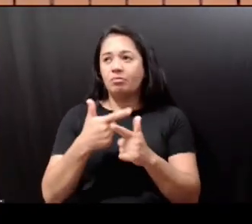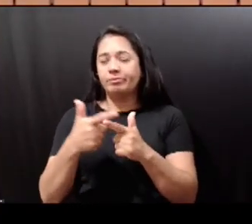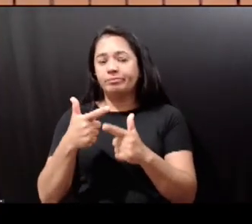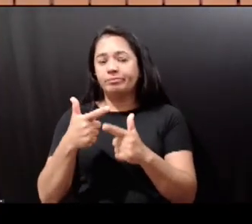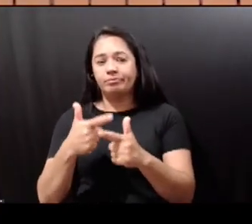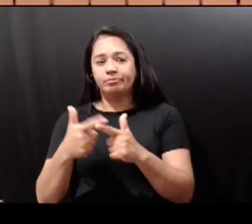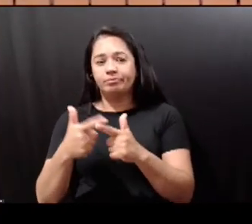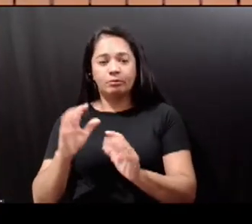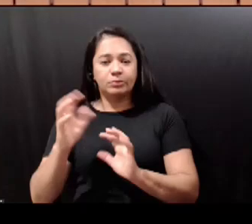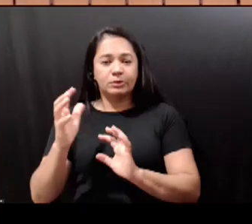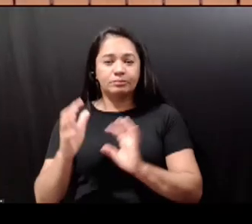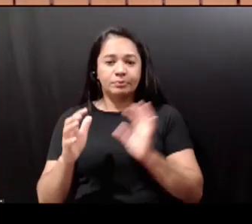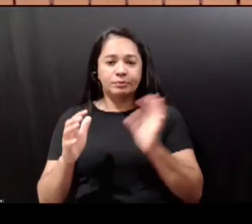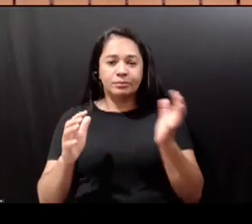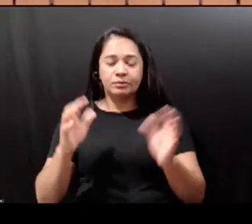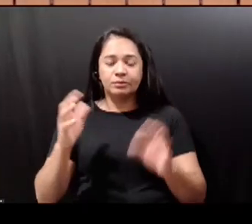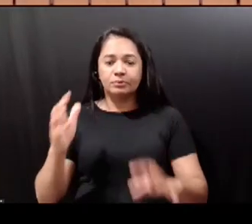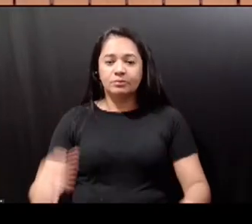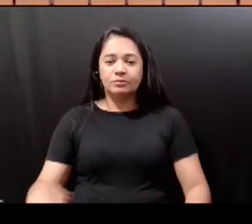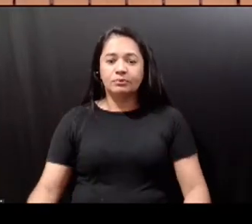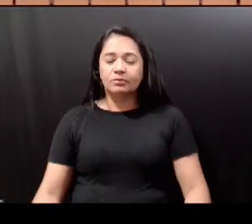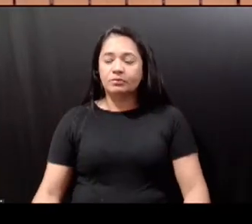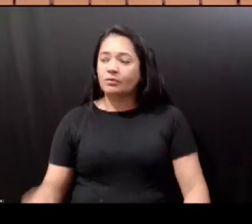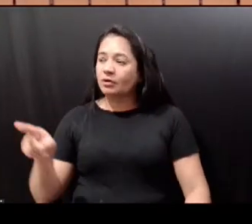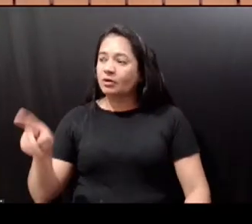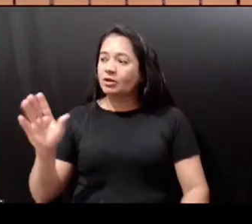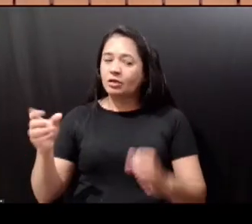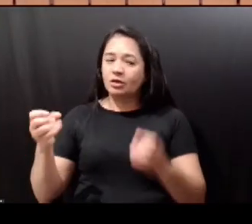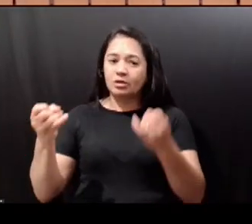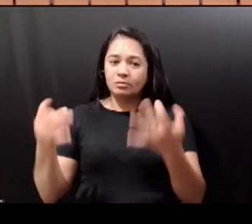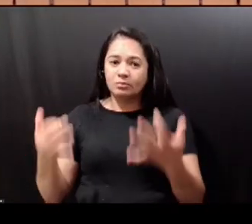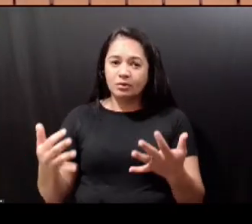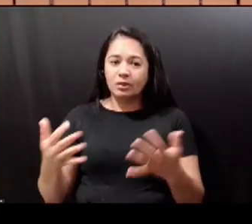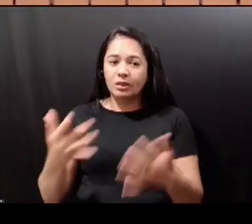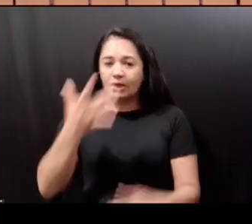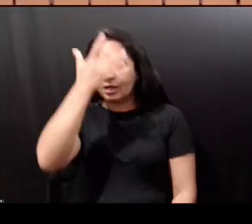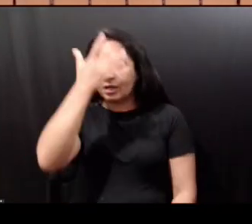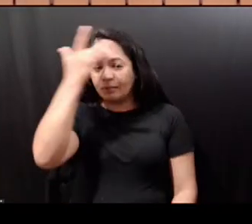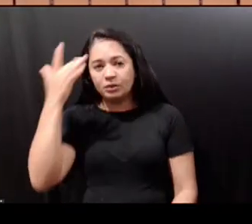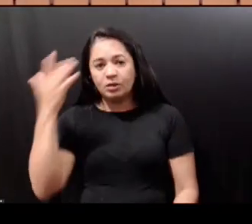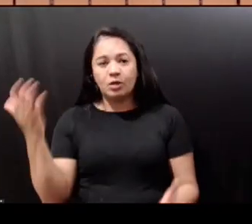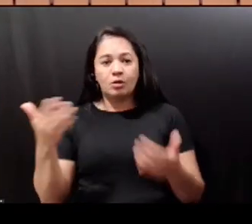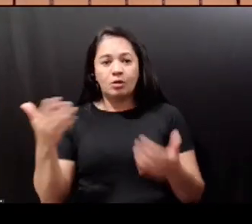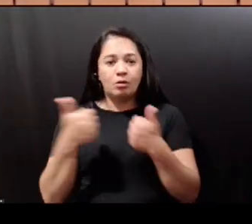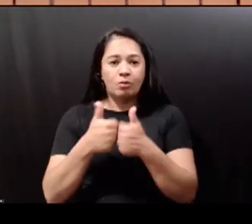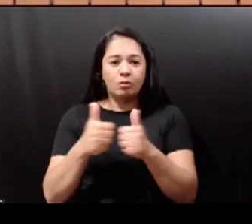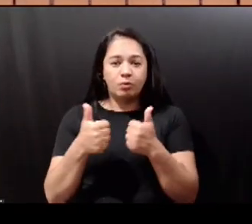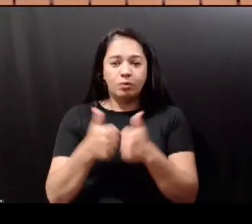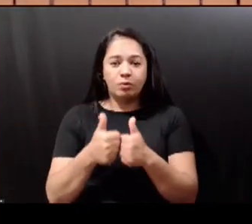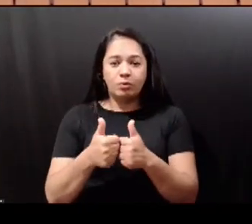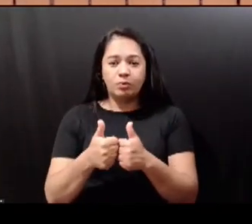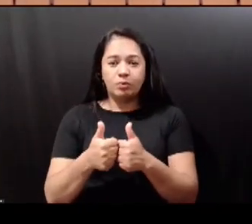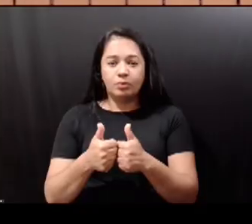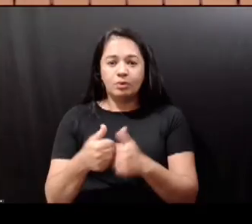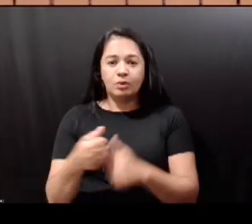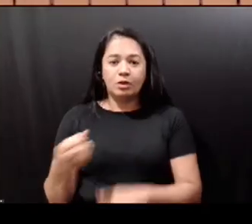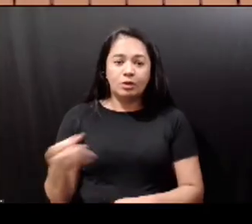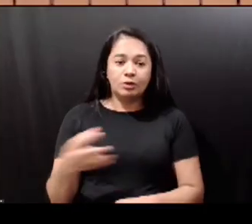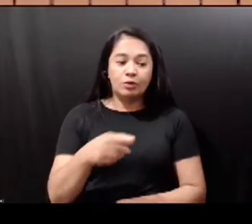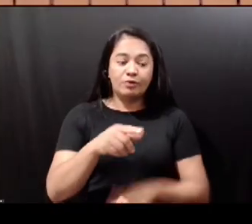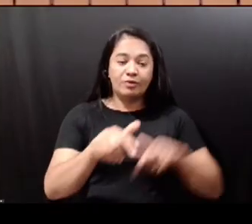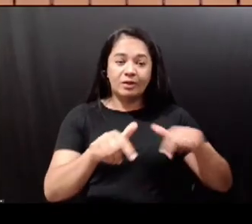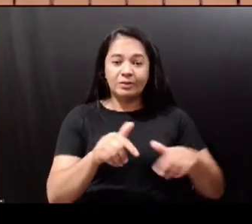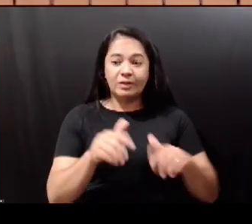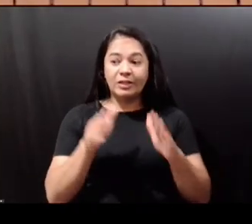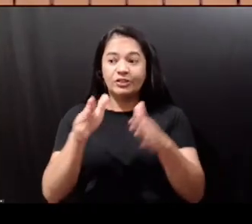acontecimentos. E aí é como o senhor diz, às vezes a pessoa pega um ônibus hoje, é novato num serviço, chega atrasado, ó, o